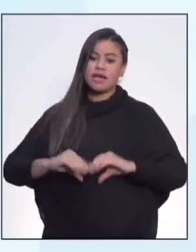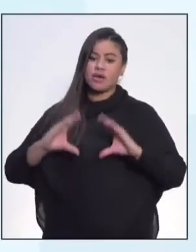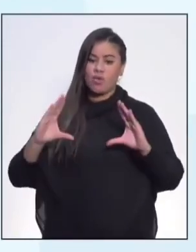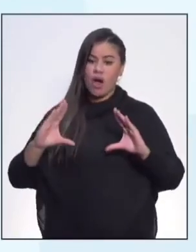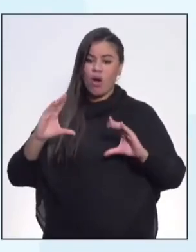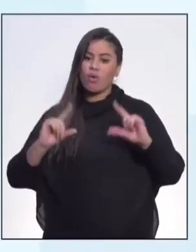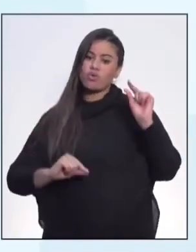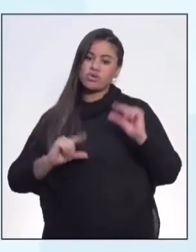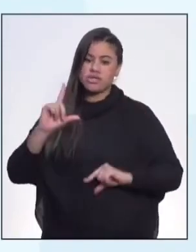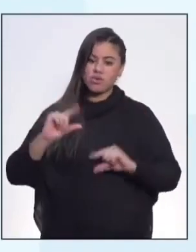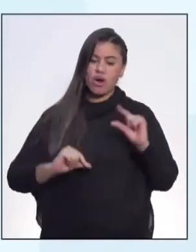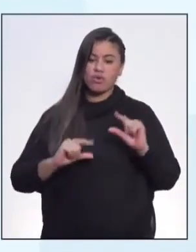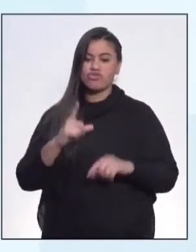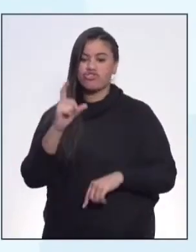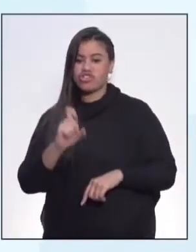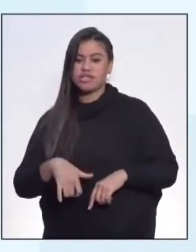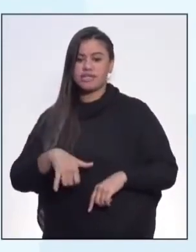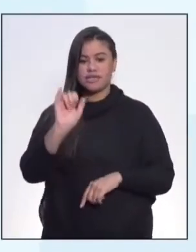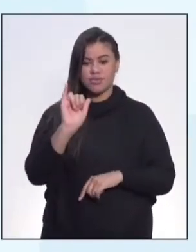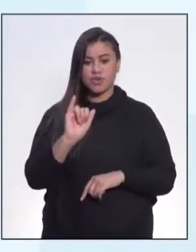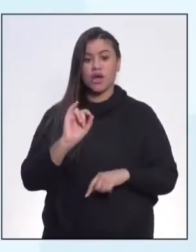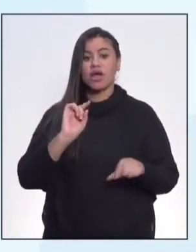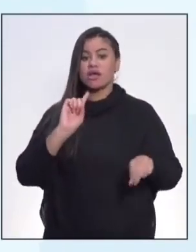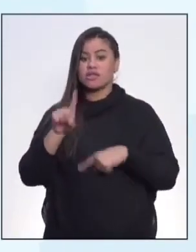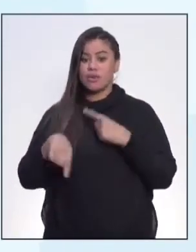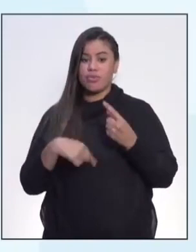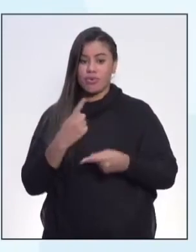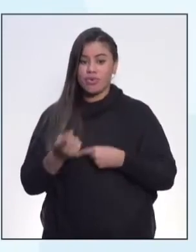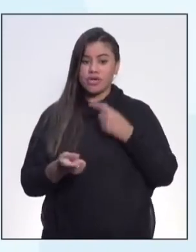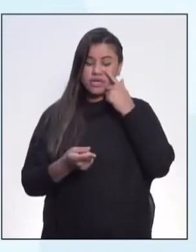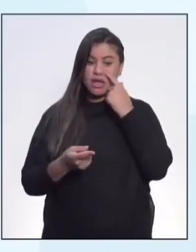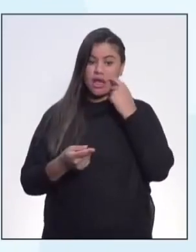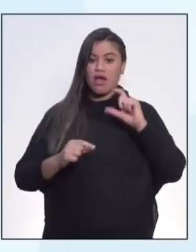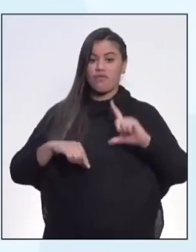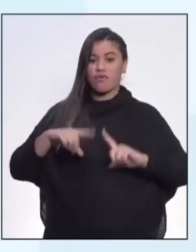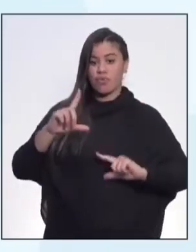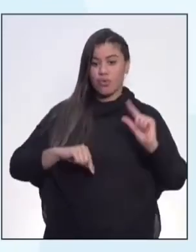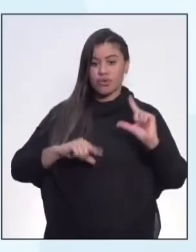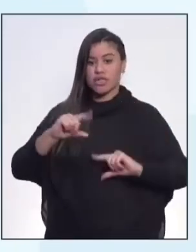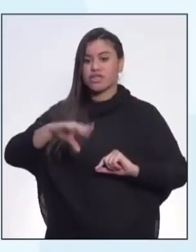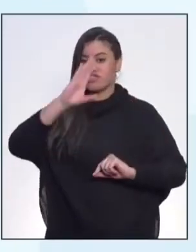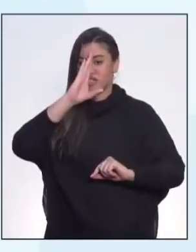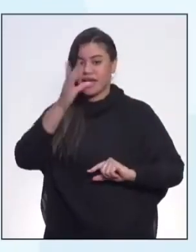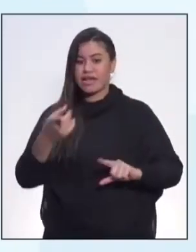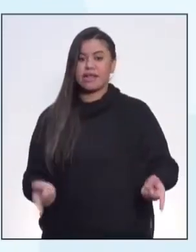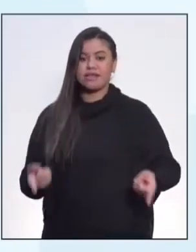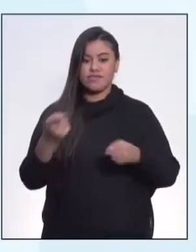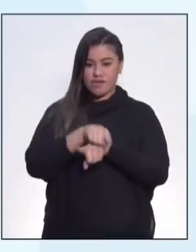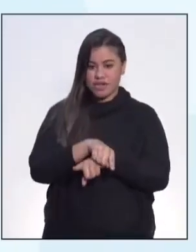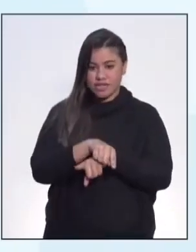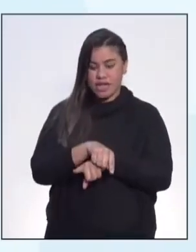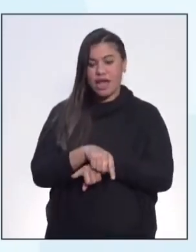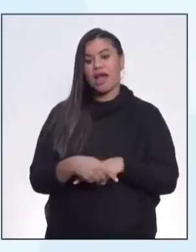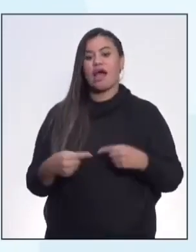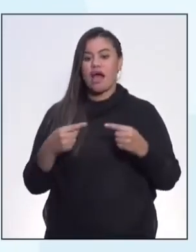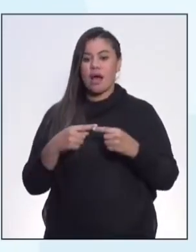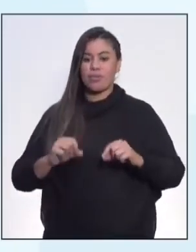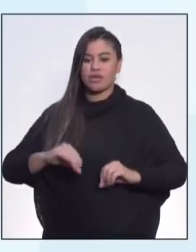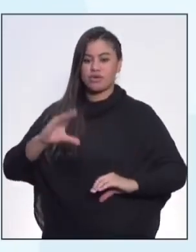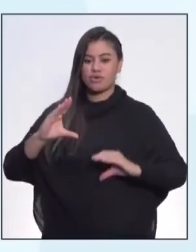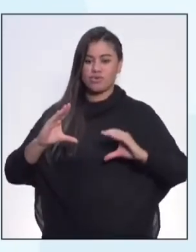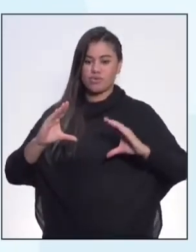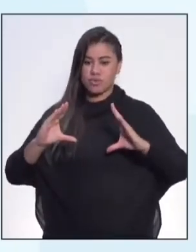uma relação entre x e y. Depois, nós falamos das proporcionalidades diretas e inversas. Aquela direta, onde as duas grandezas